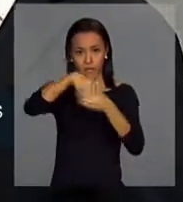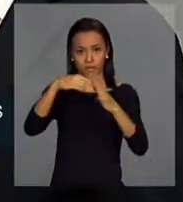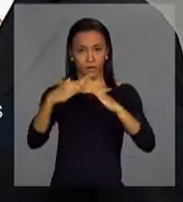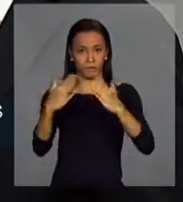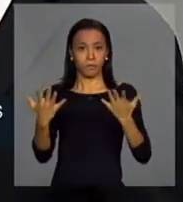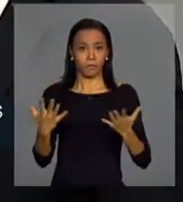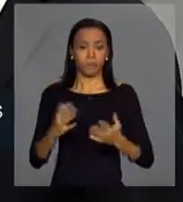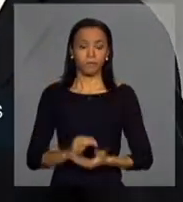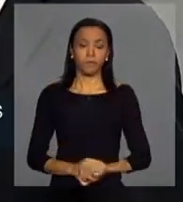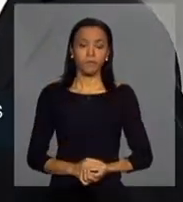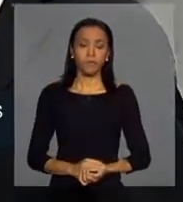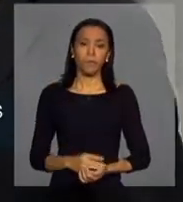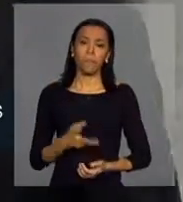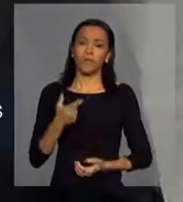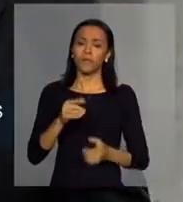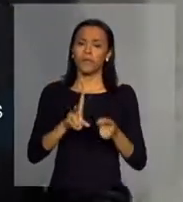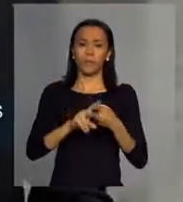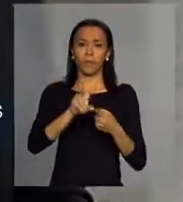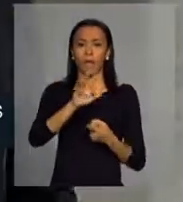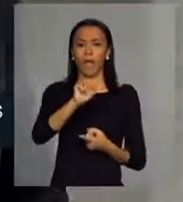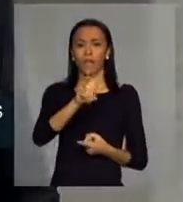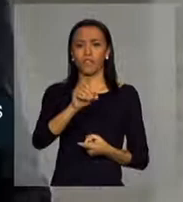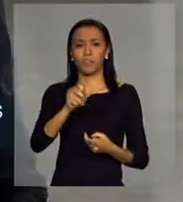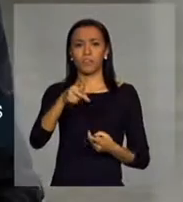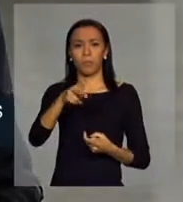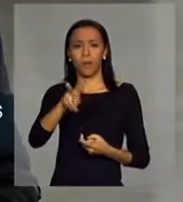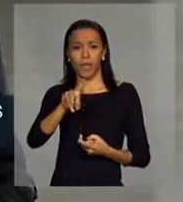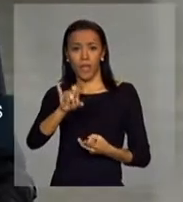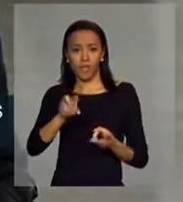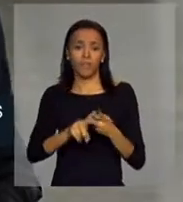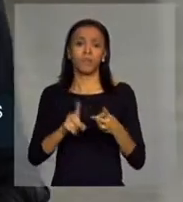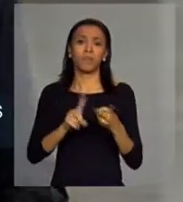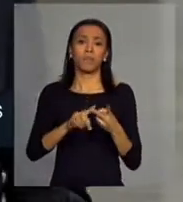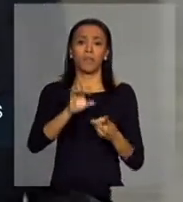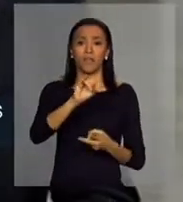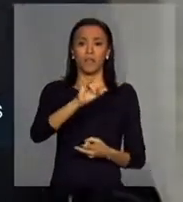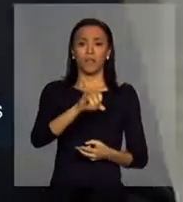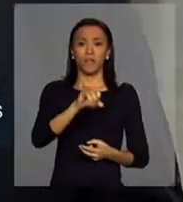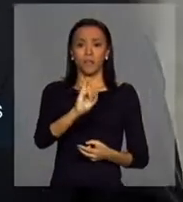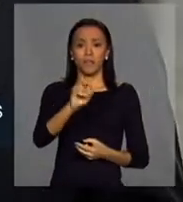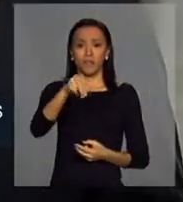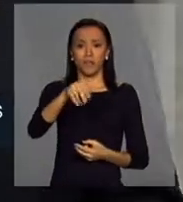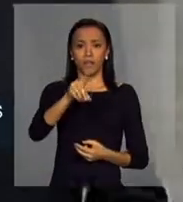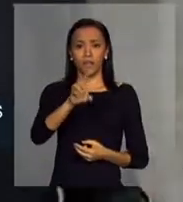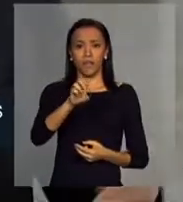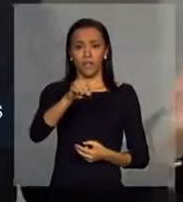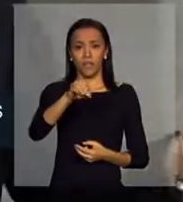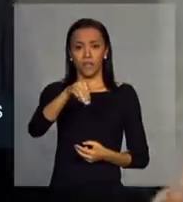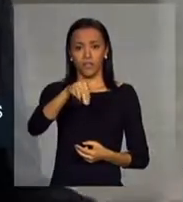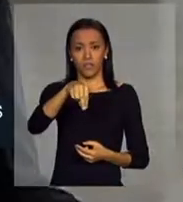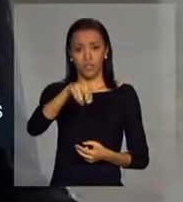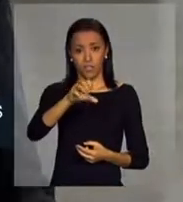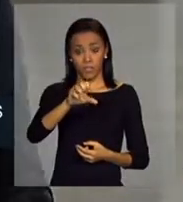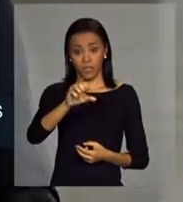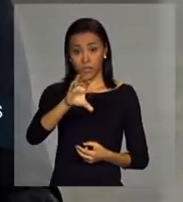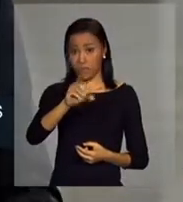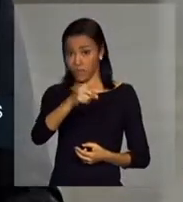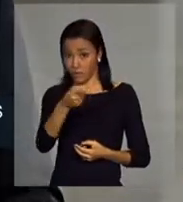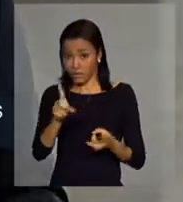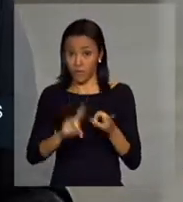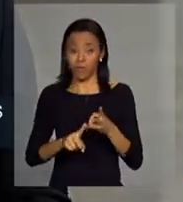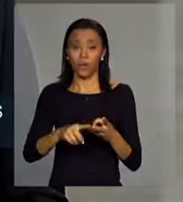Seguro-desemprego, acidente de trabalho, aviso prévio, indenização por despedida infundada, multa do